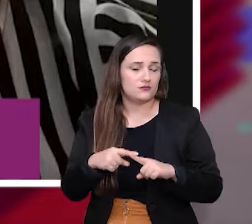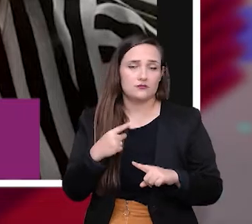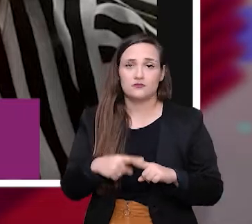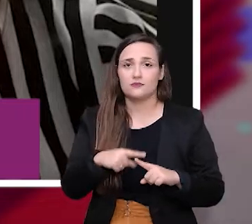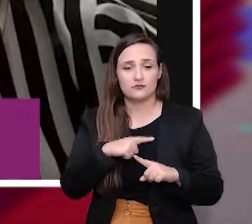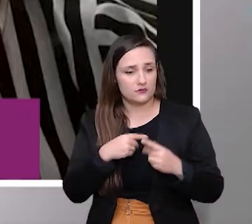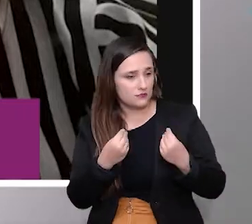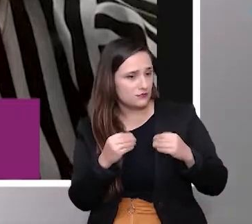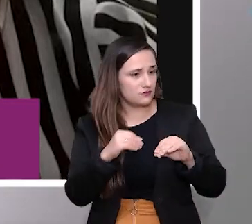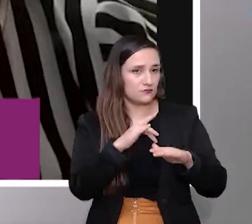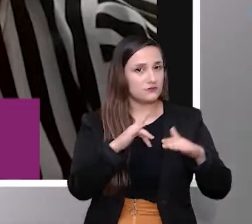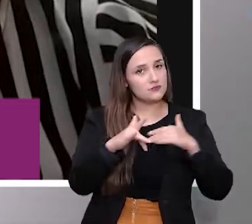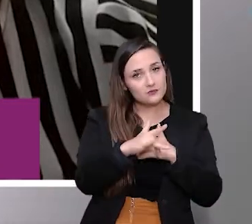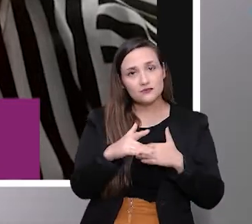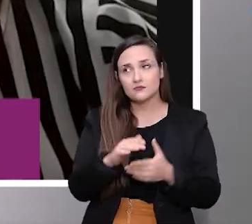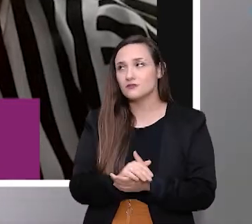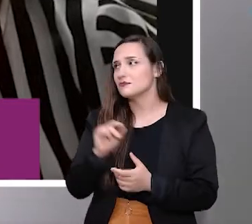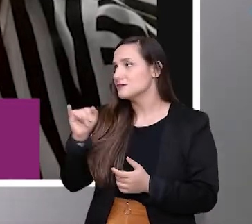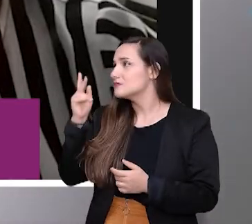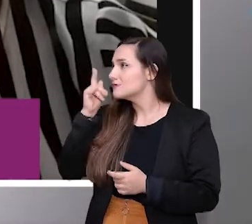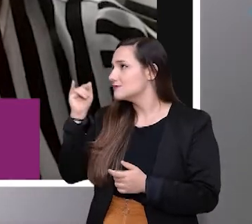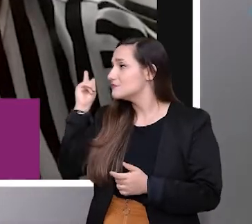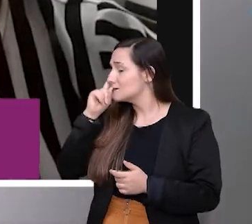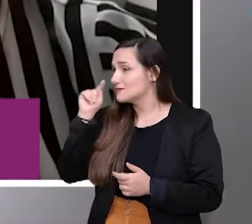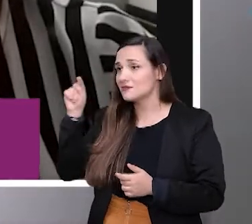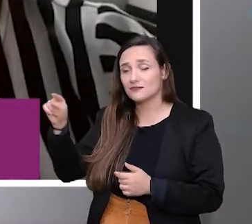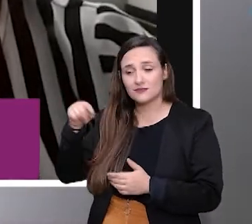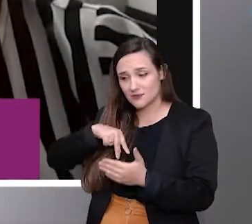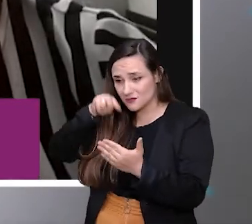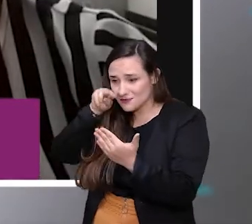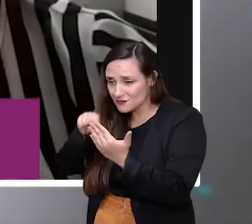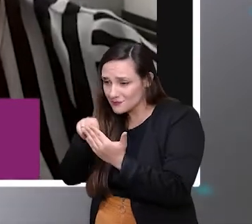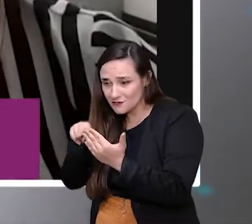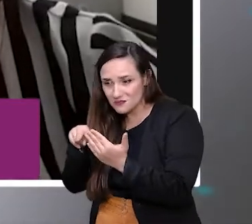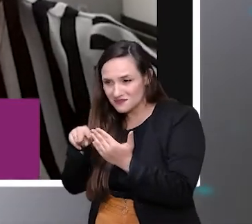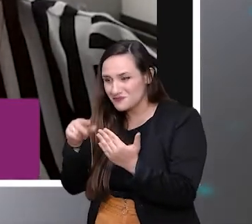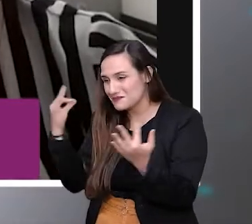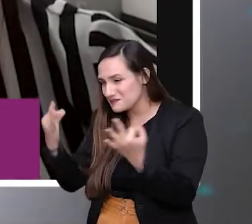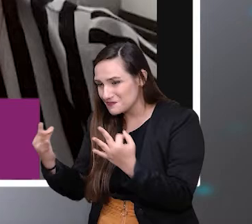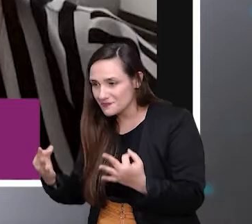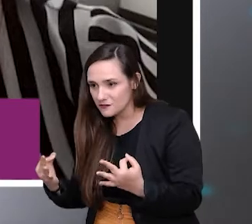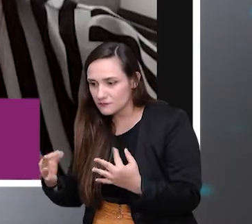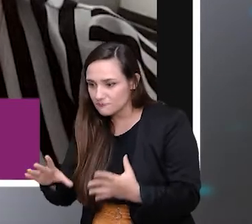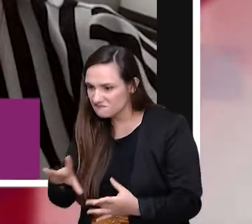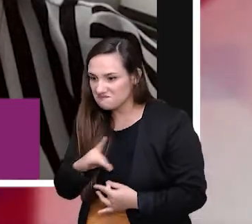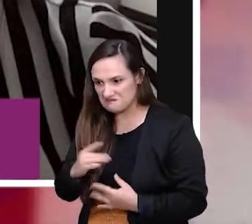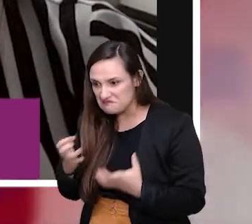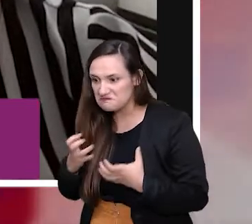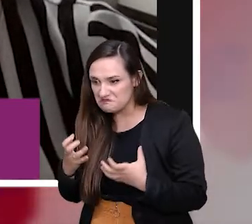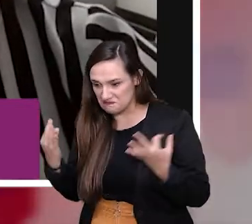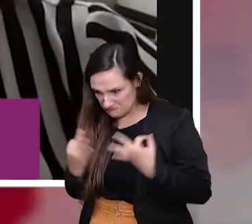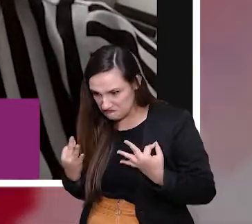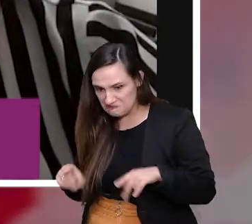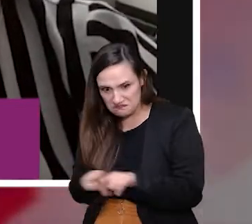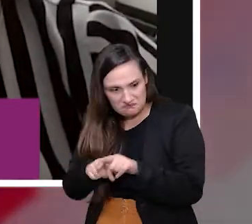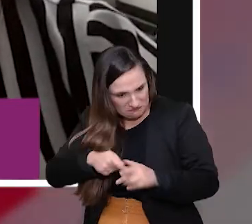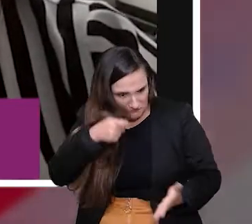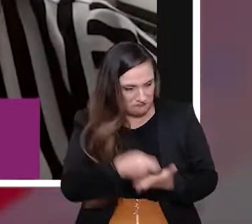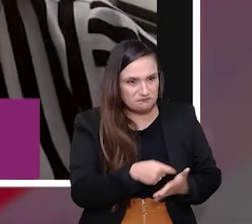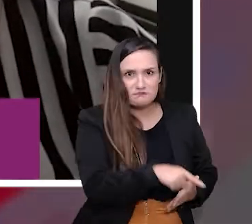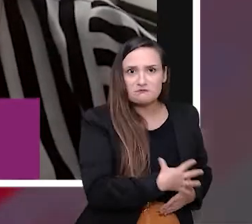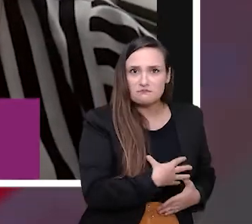rede social. Então, os pais que já eram muito ocupados também querem se tornar modelos e fazer com que os filhos